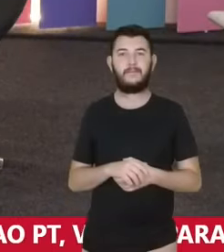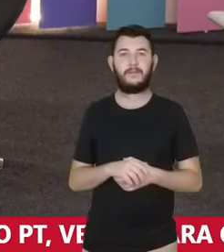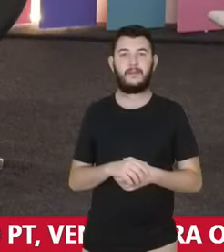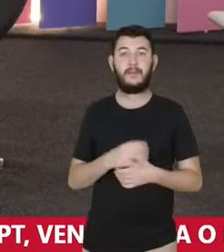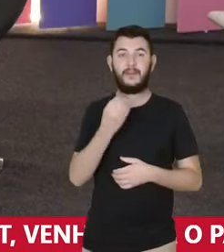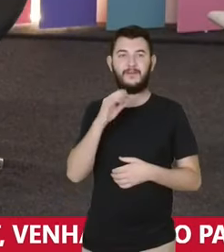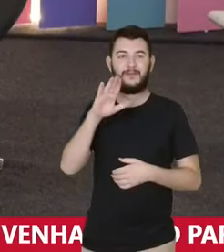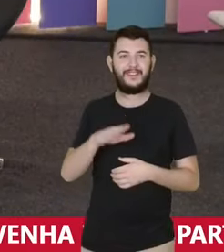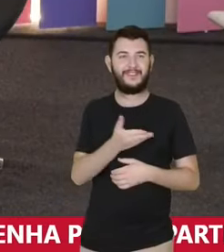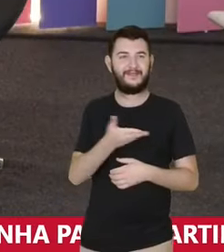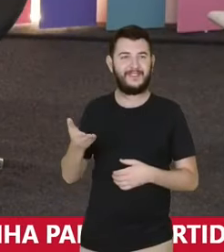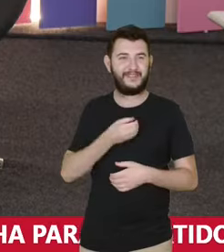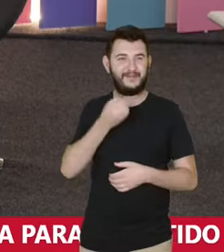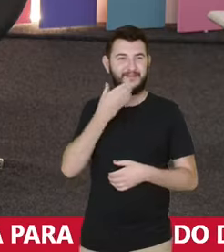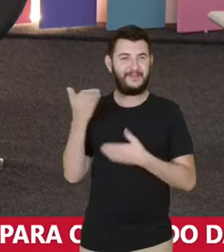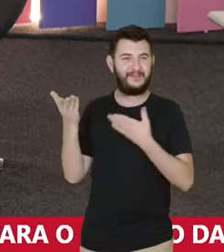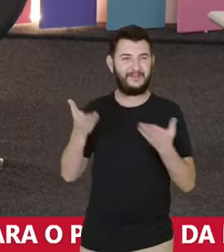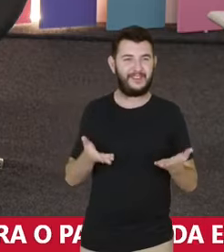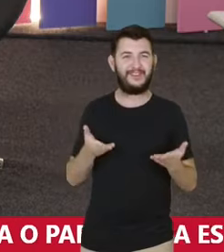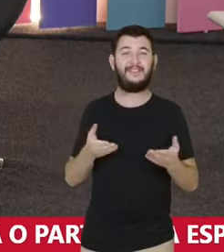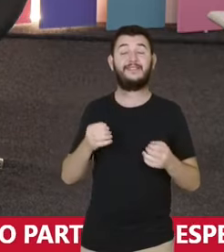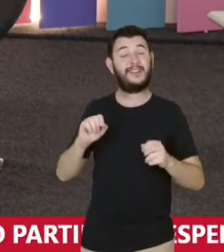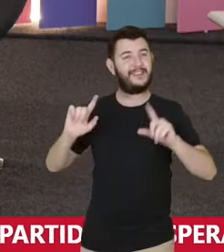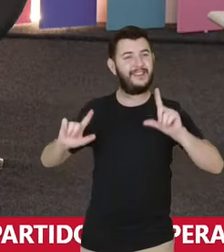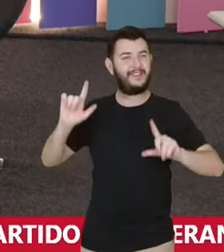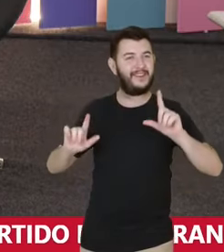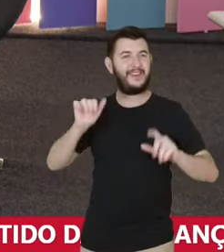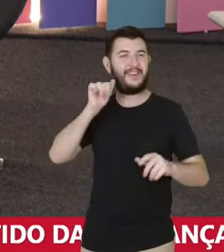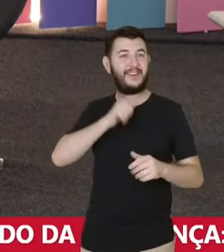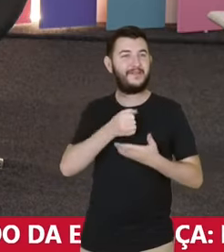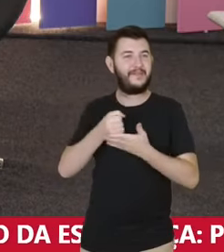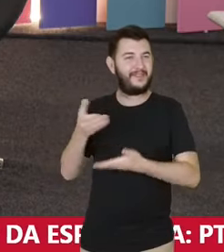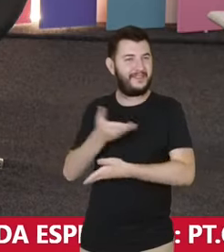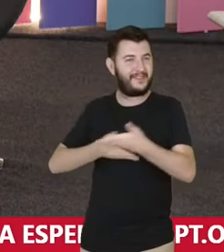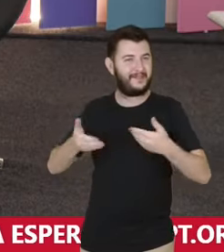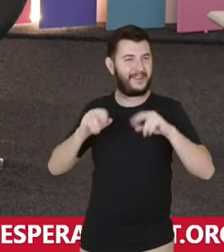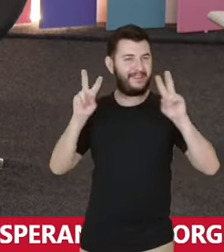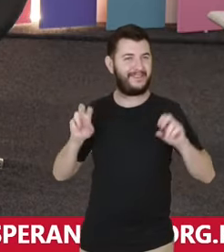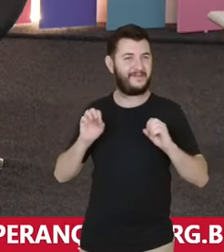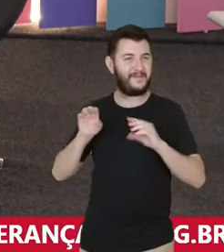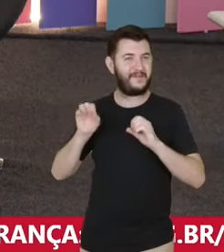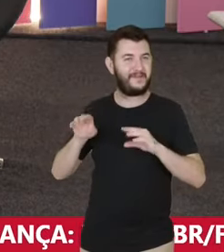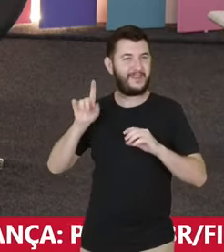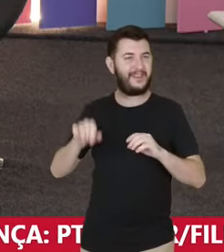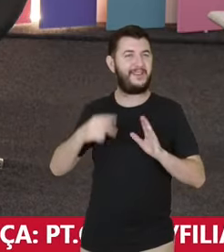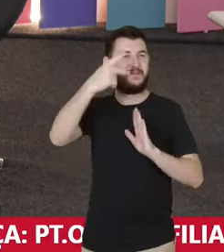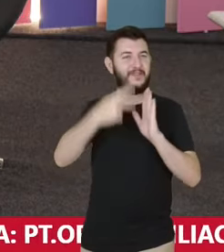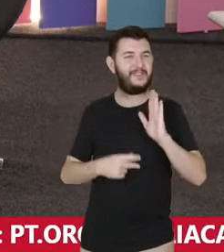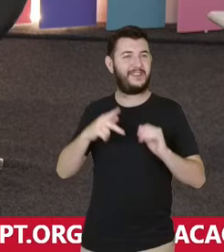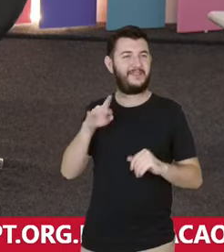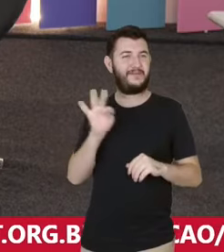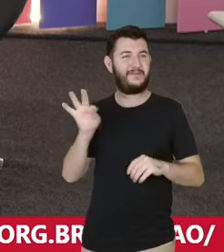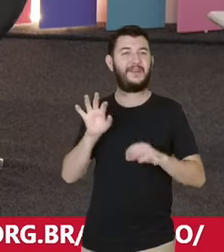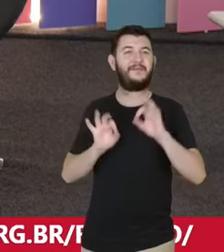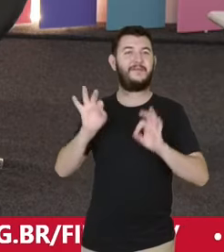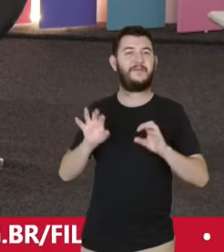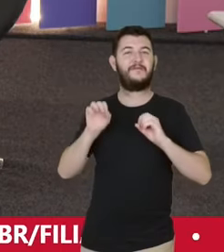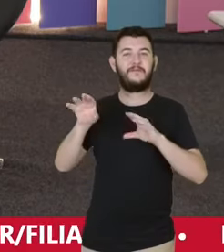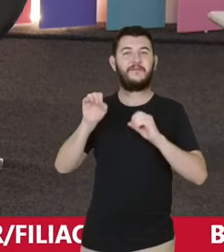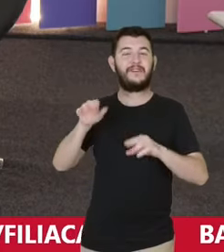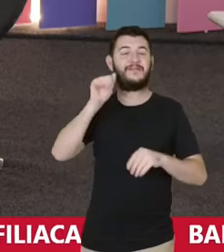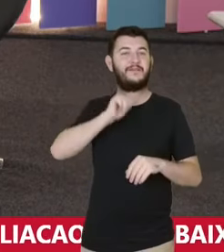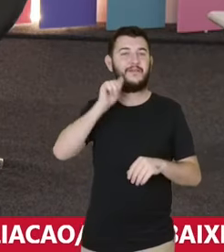Boa tarde, sejam muito bem-vindas à TV Elas por Elas Formação, programa do PT para a preparação e formação das mulheres para